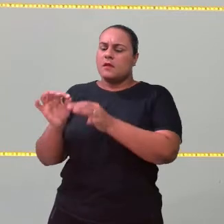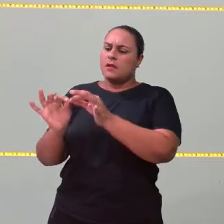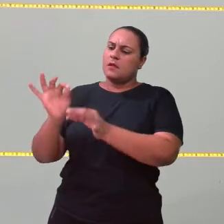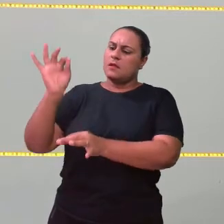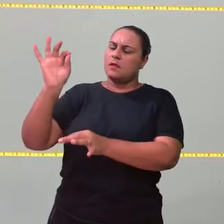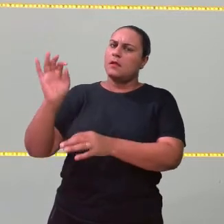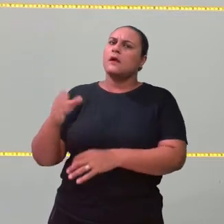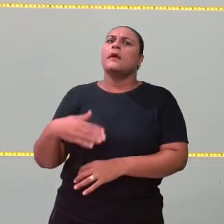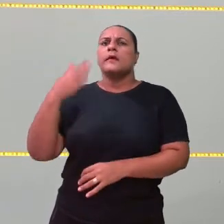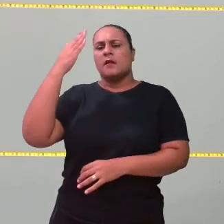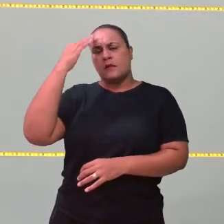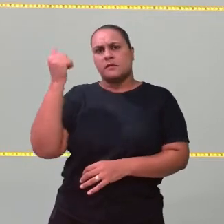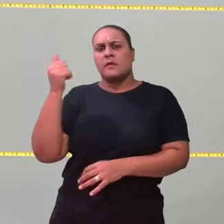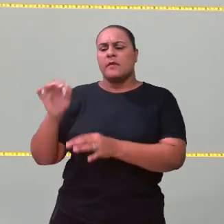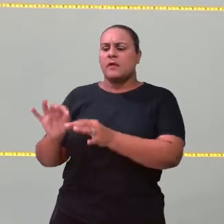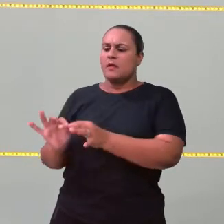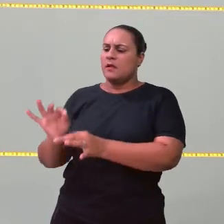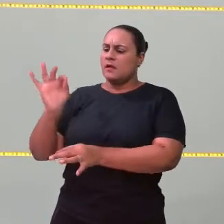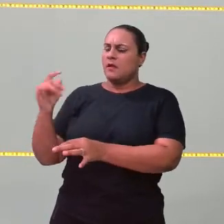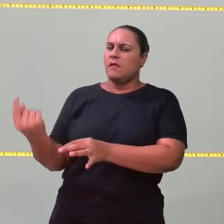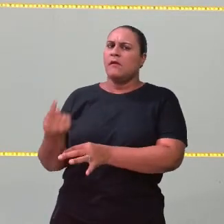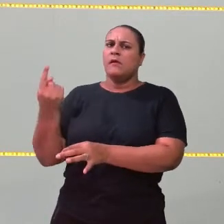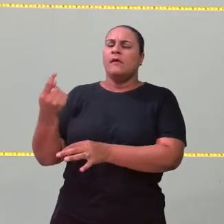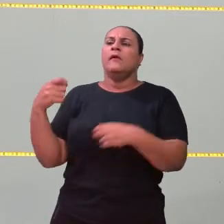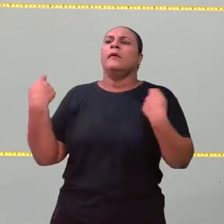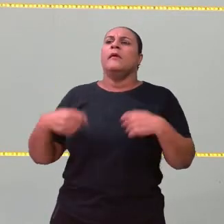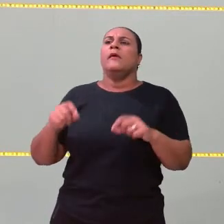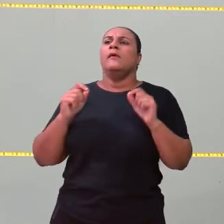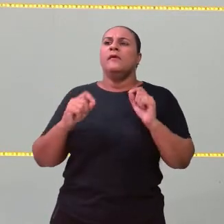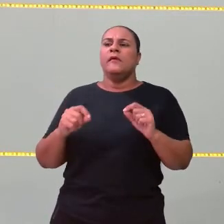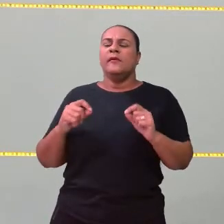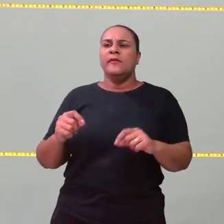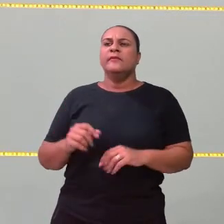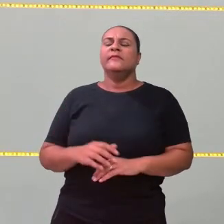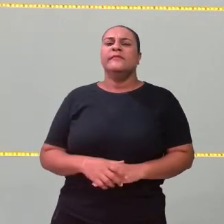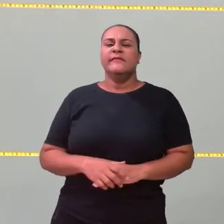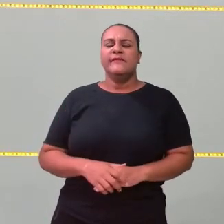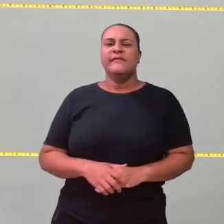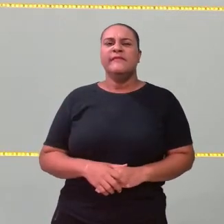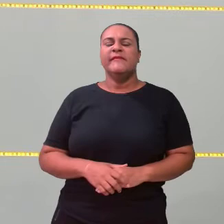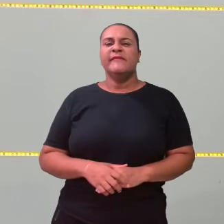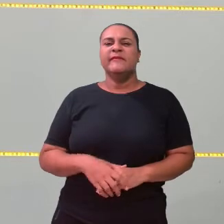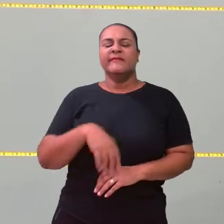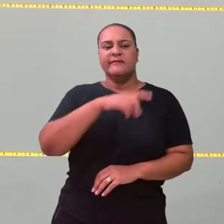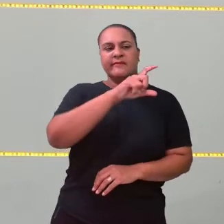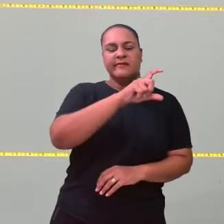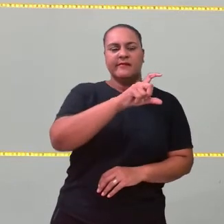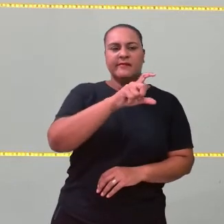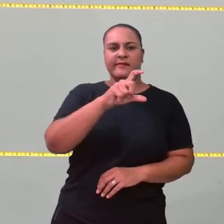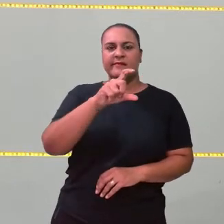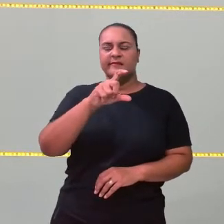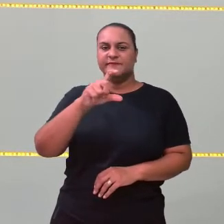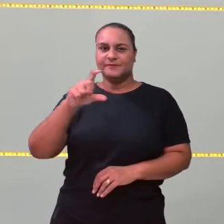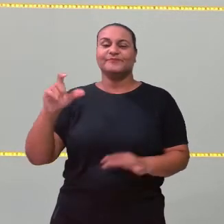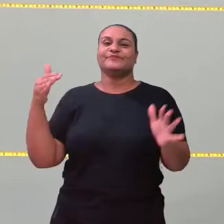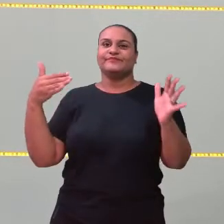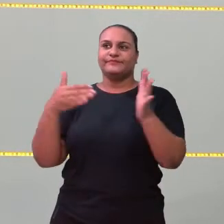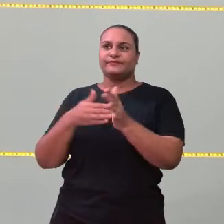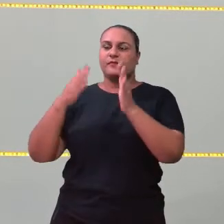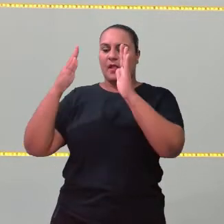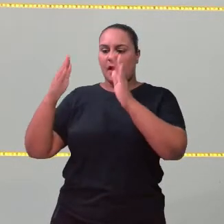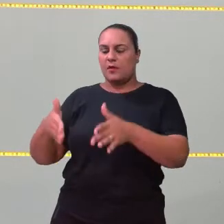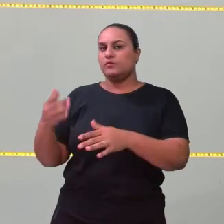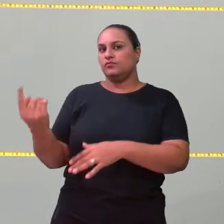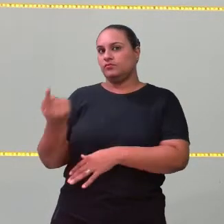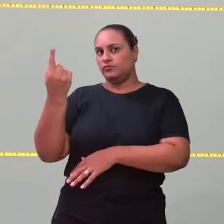a altura de André, eu preciso andar aqui na linha até a coluna que fala